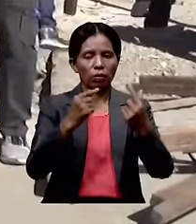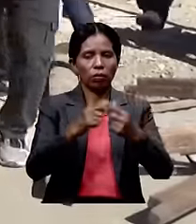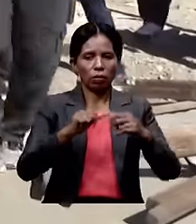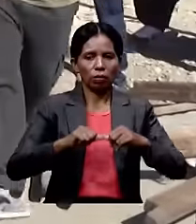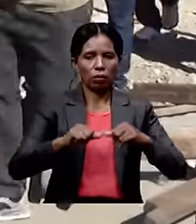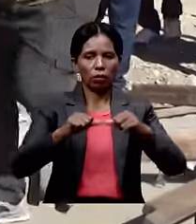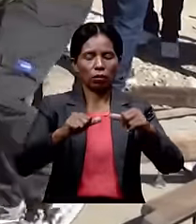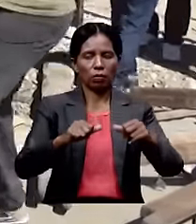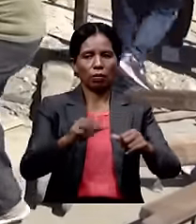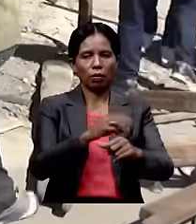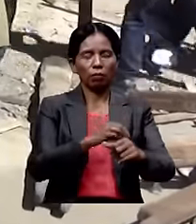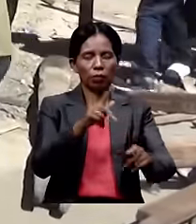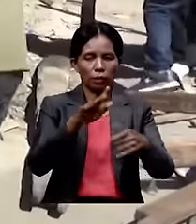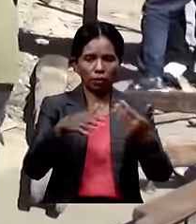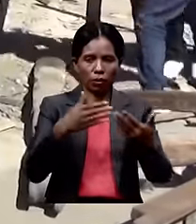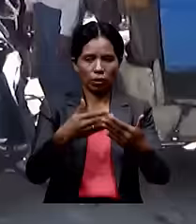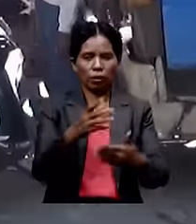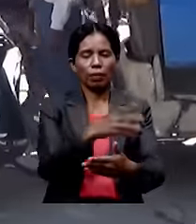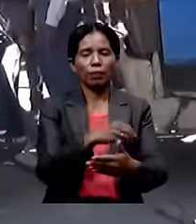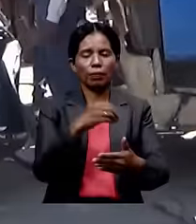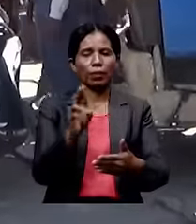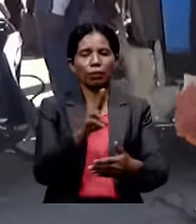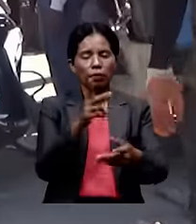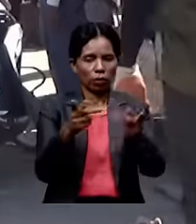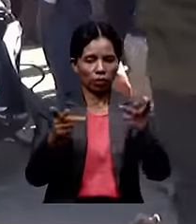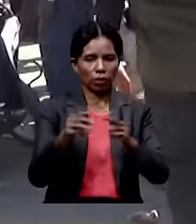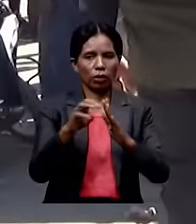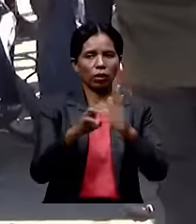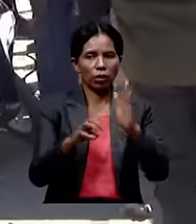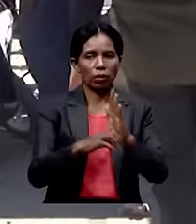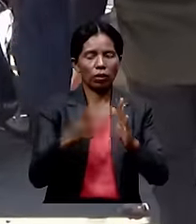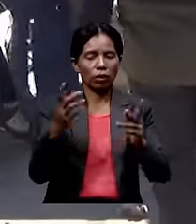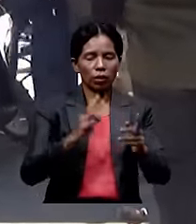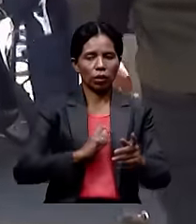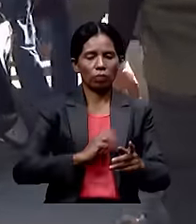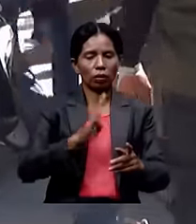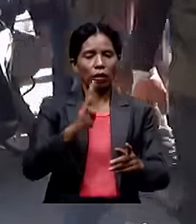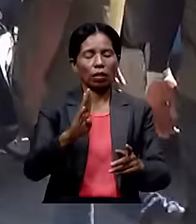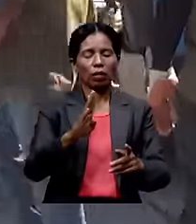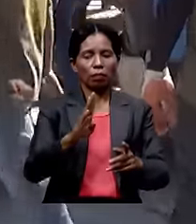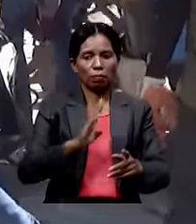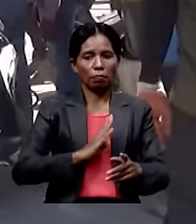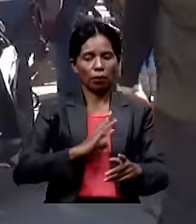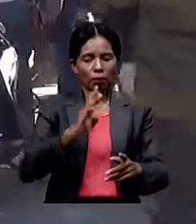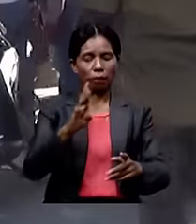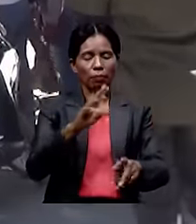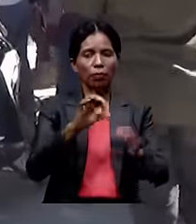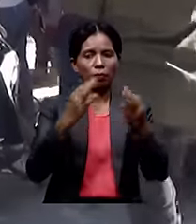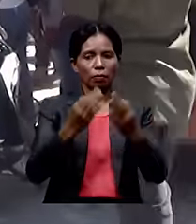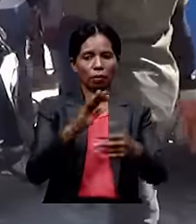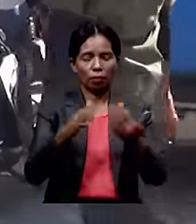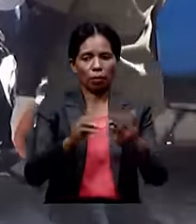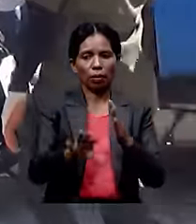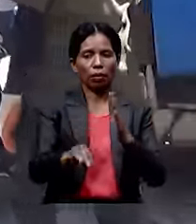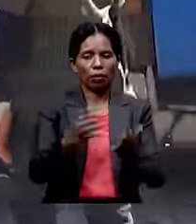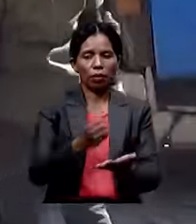halo despejo ba komunidade nebe durante ne okupa raya estadu iha aredor terminal Becora. Husi komunidade umakain hirak ne balung